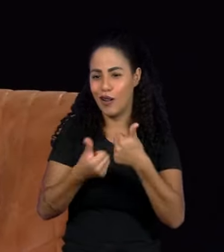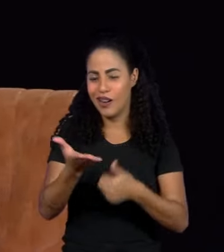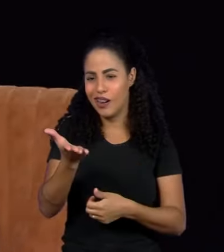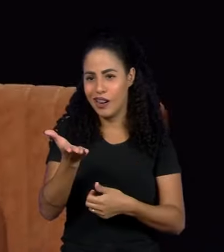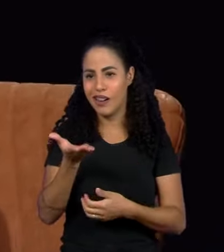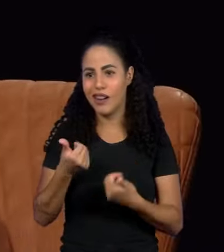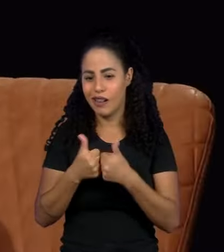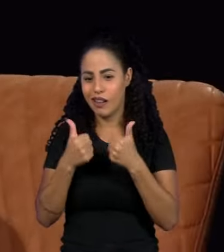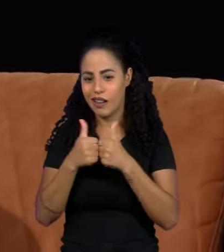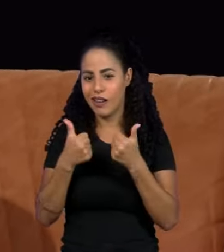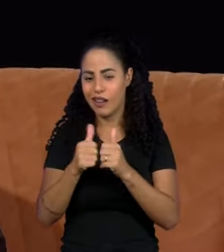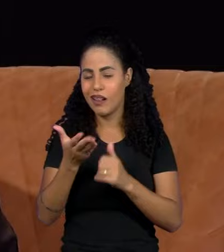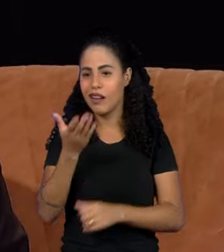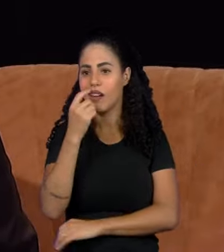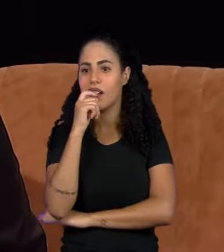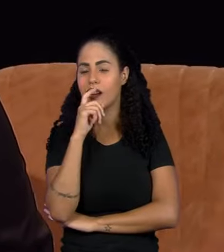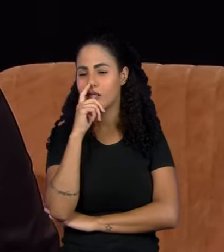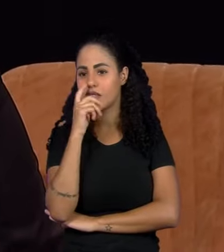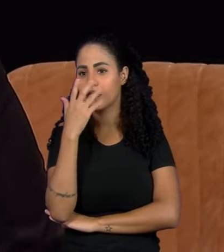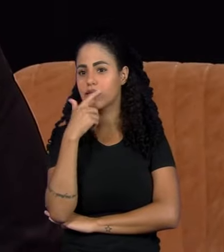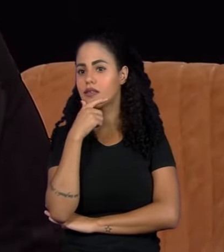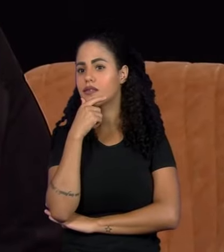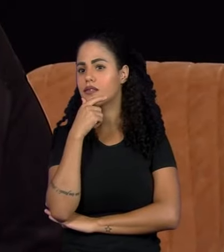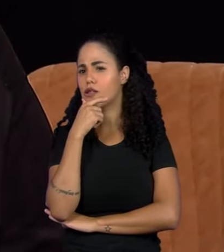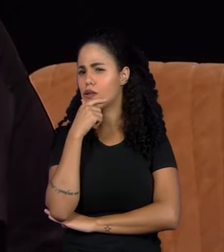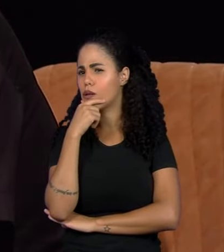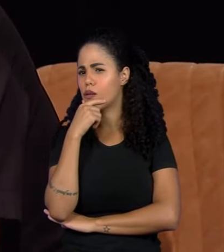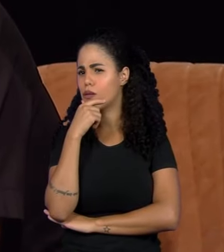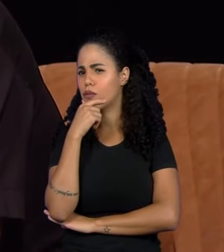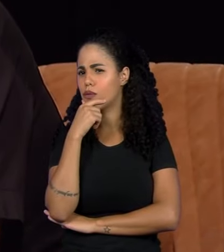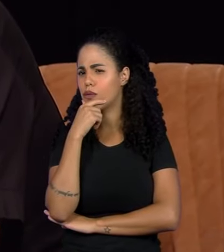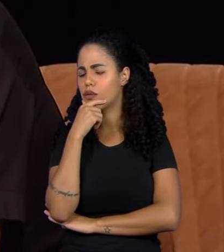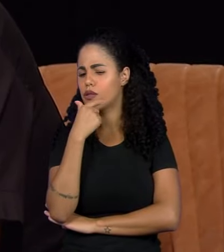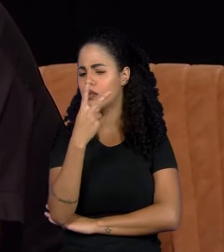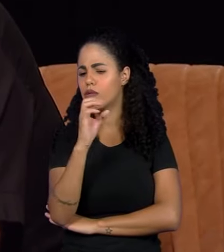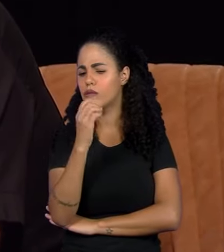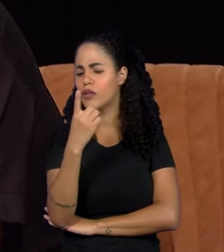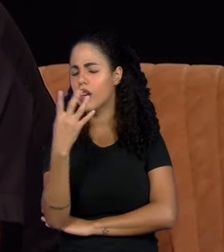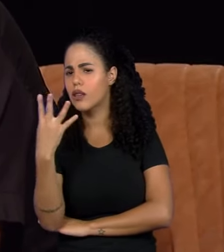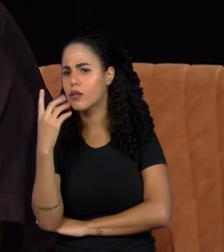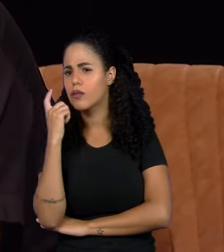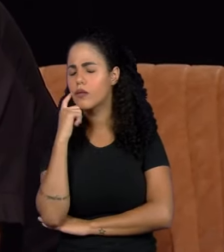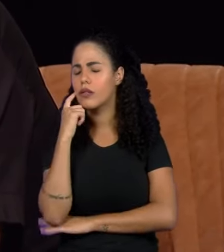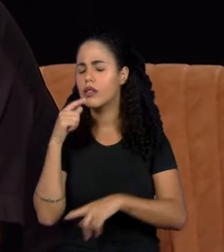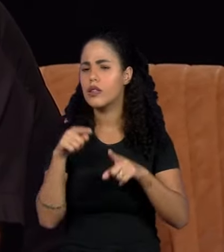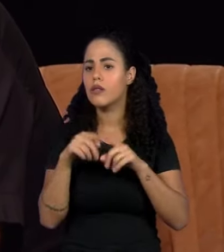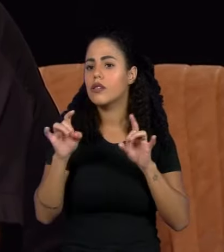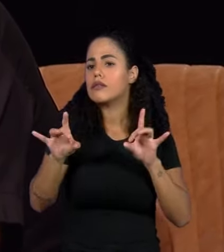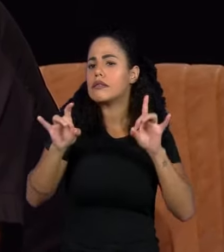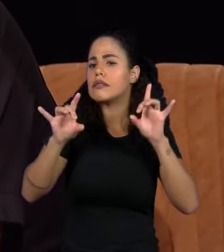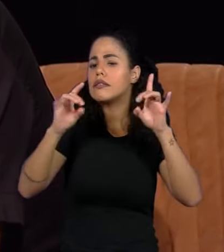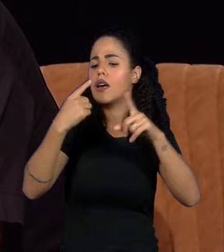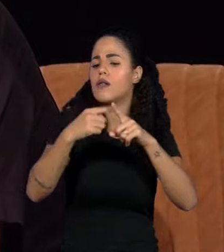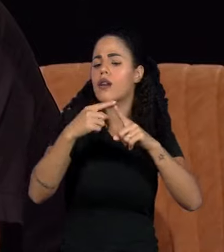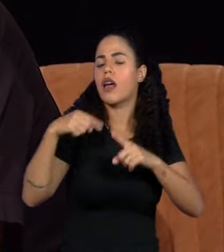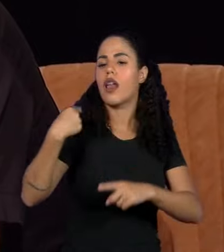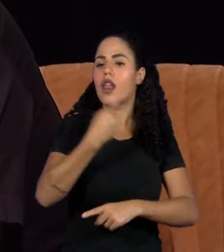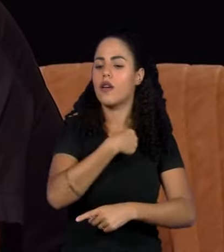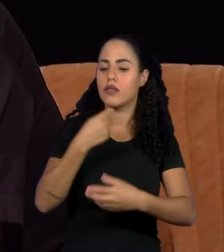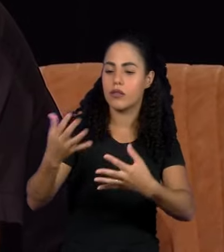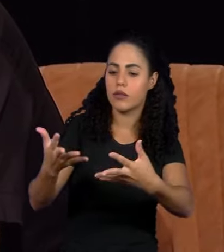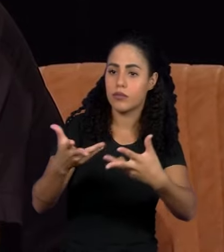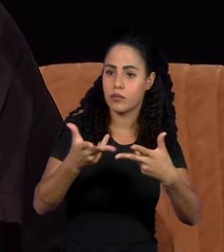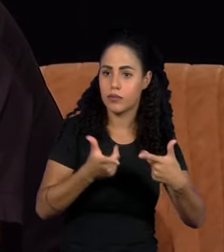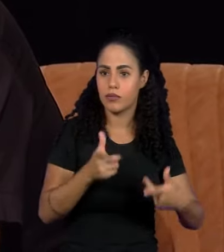outro Rock in Rio que a gente fez mais recentemente, 2014, que também foi uma noite muito especial, porque a gente pôde convidar o